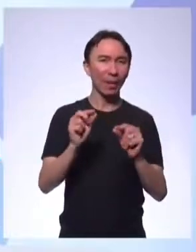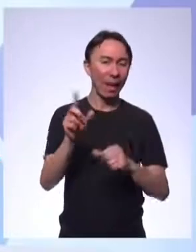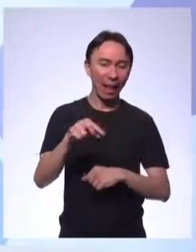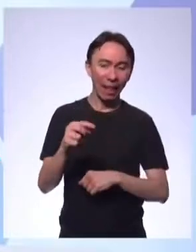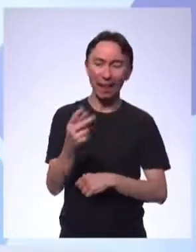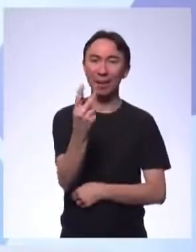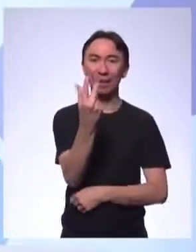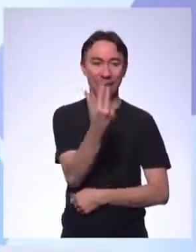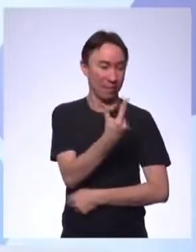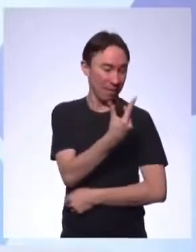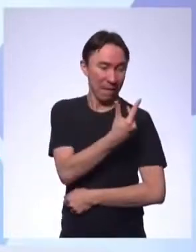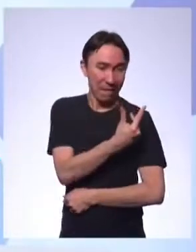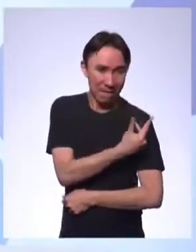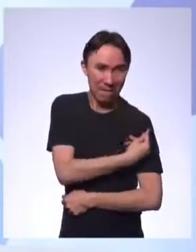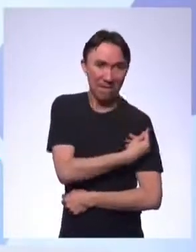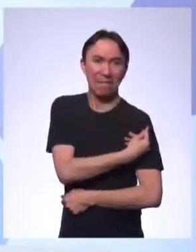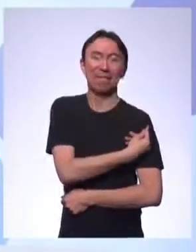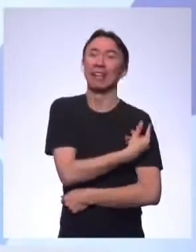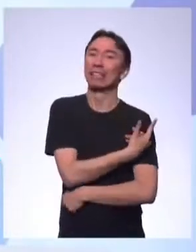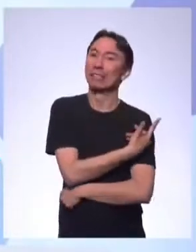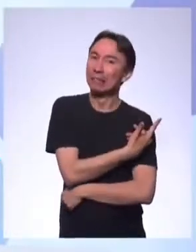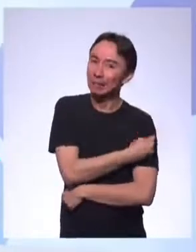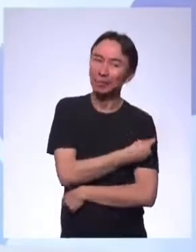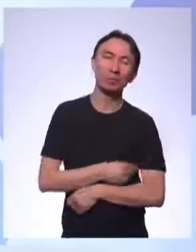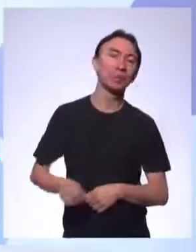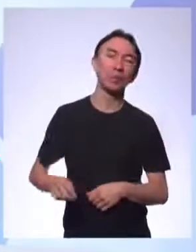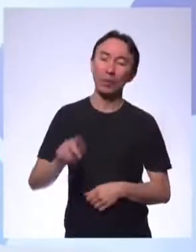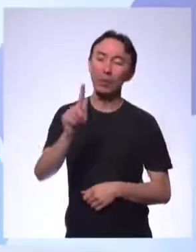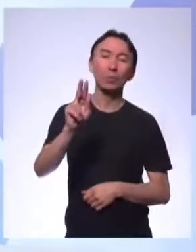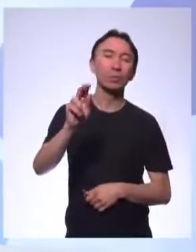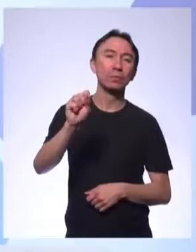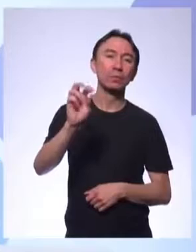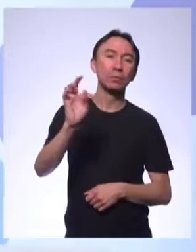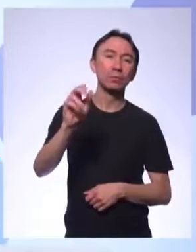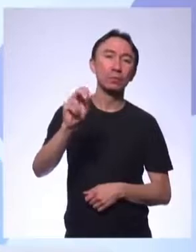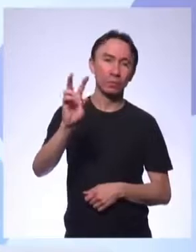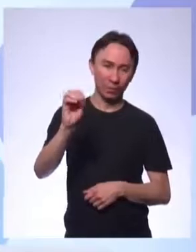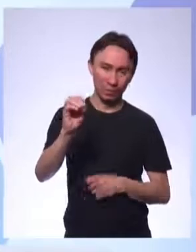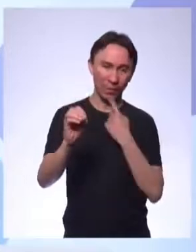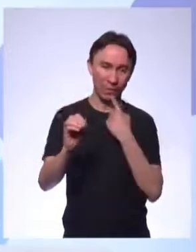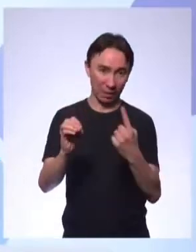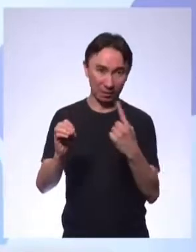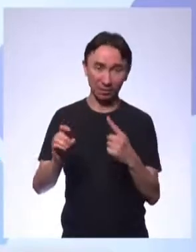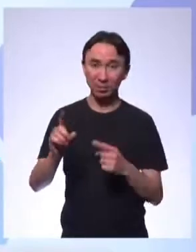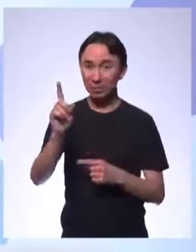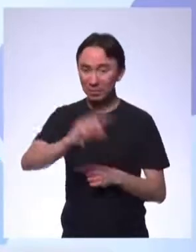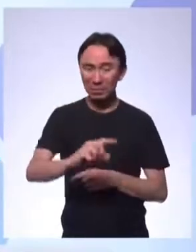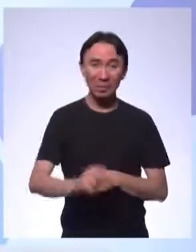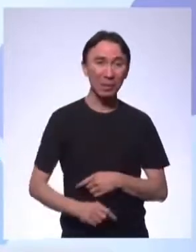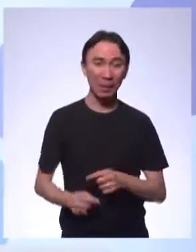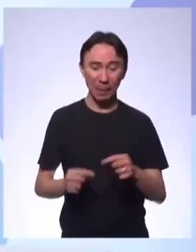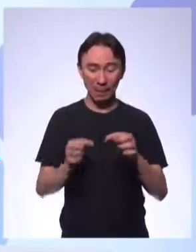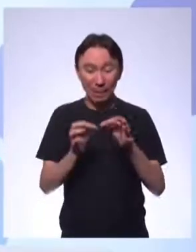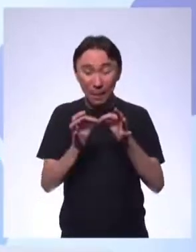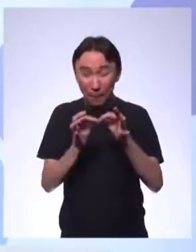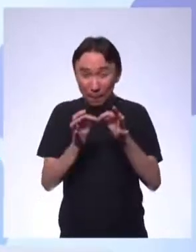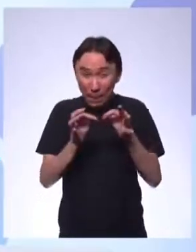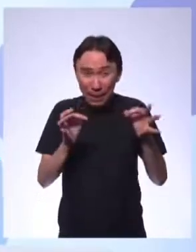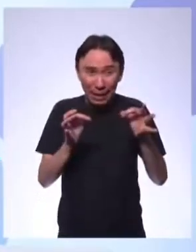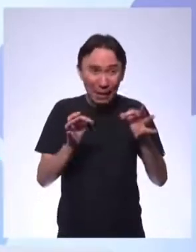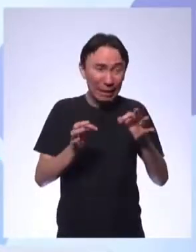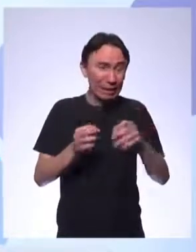né, professor Ed? Sim. Ó, o Gustavo, por exemplo, ele foi bem específico, ele escreveu assim, ó, a vacina é uma agulha que vai na